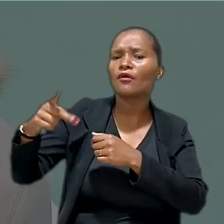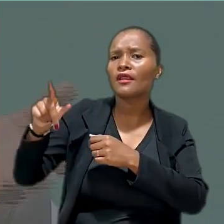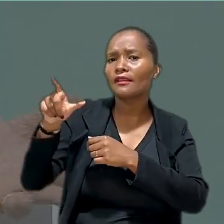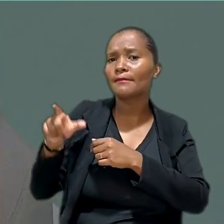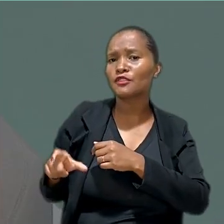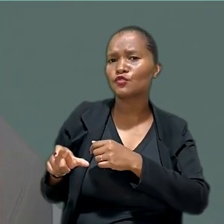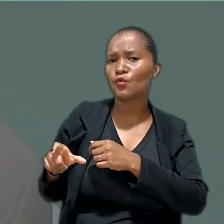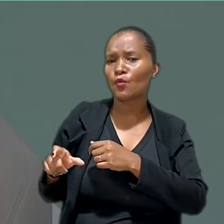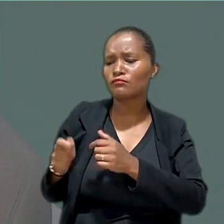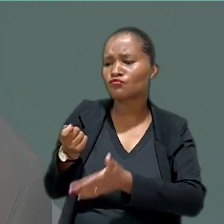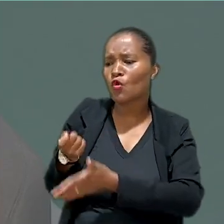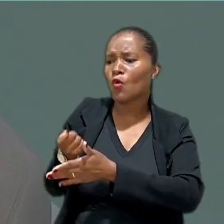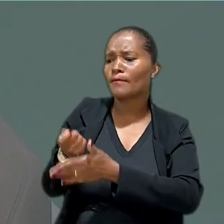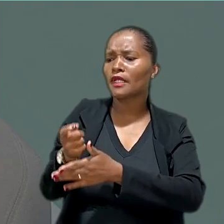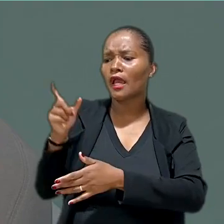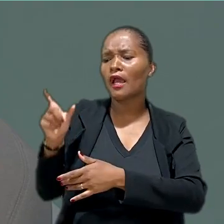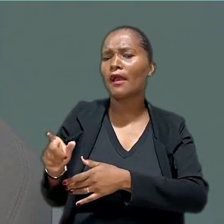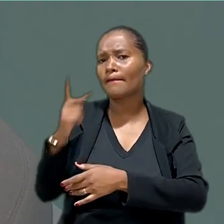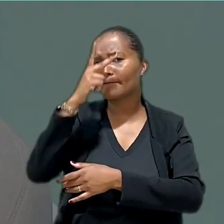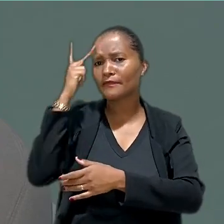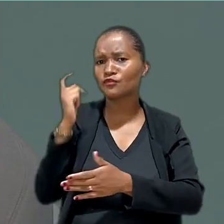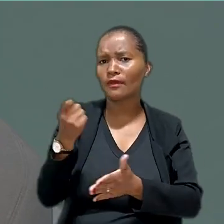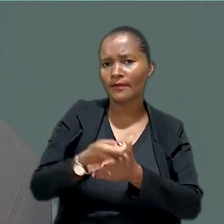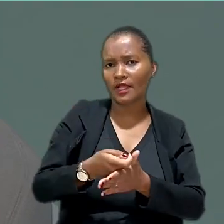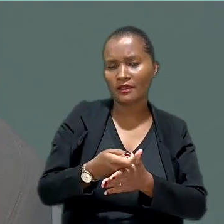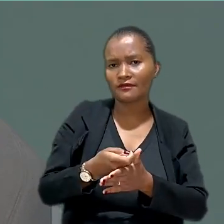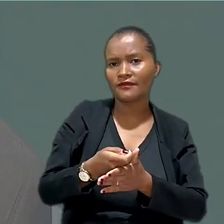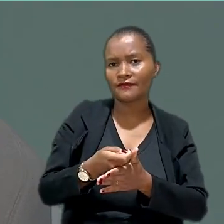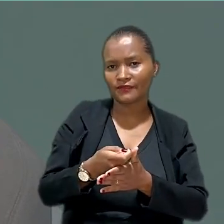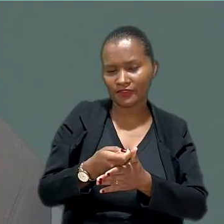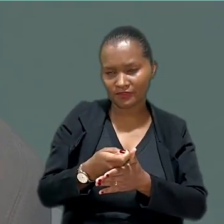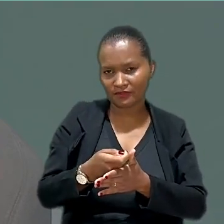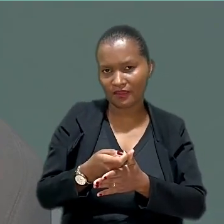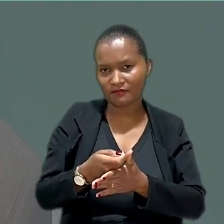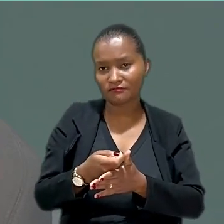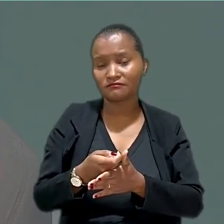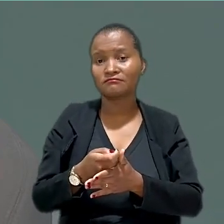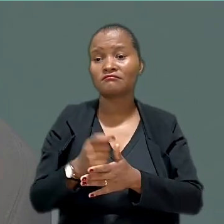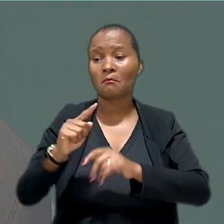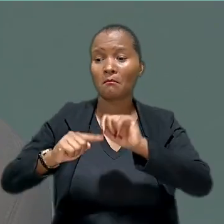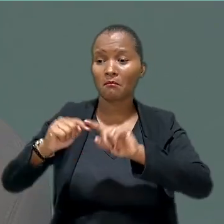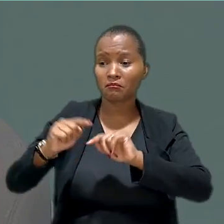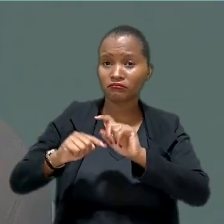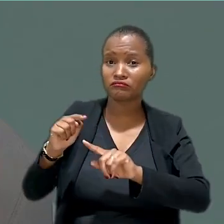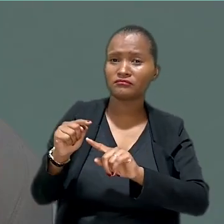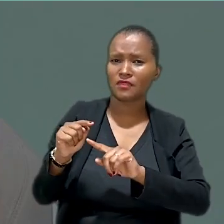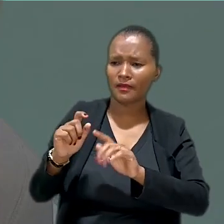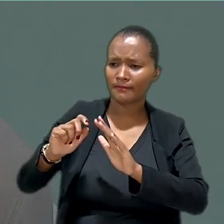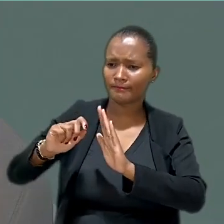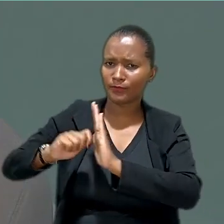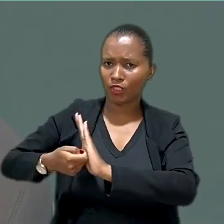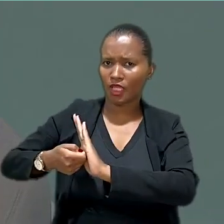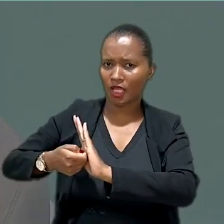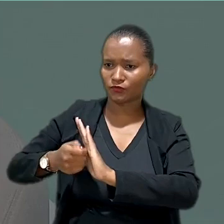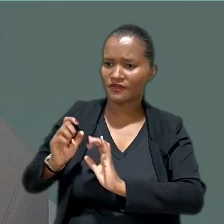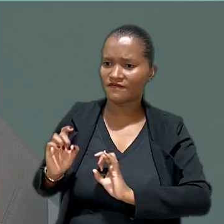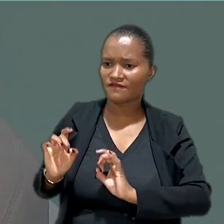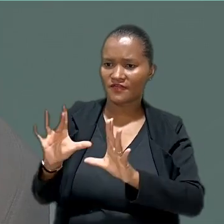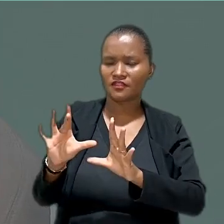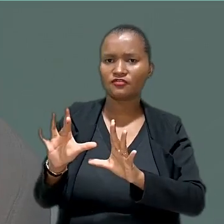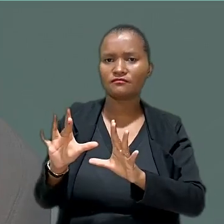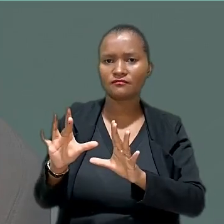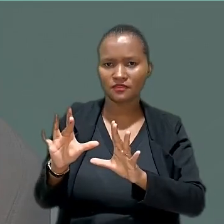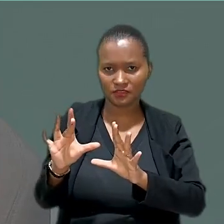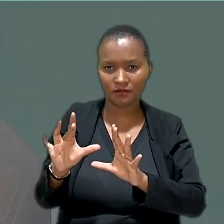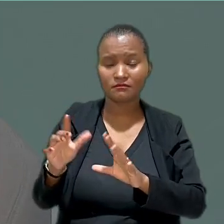e forçá-la a cumprir. Quando ela não cumpre espontaneamente, como eu disse há pouco, esse patrimônio é alienado, é vendido, digamos assim, numa expressão